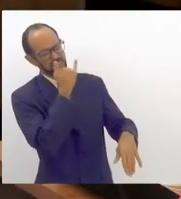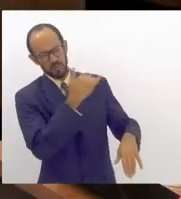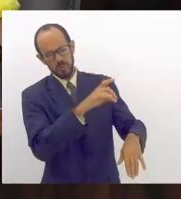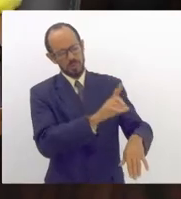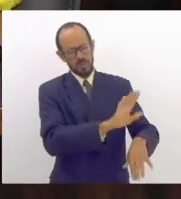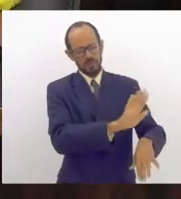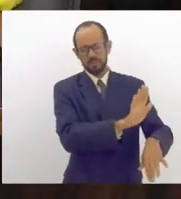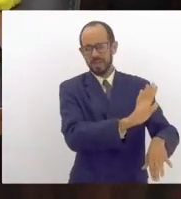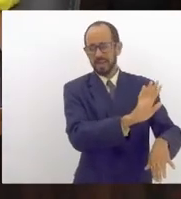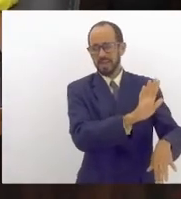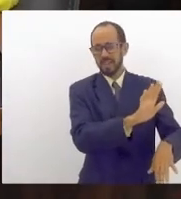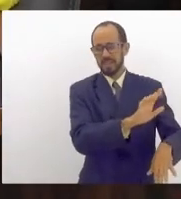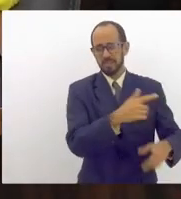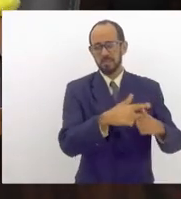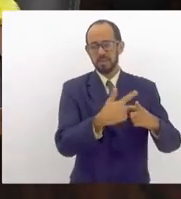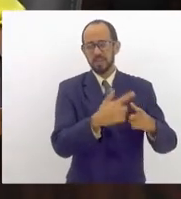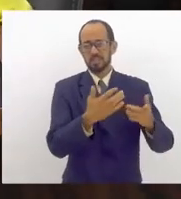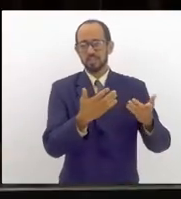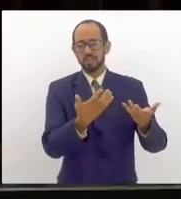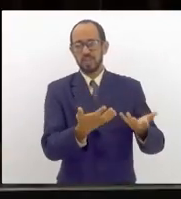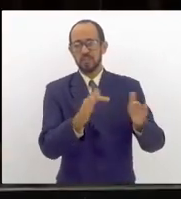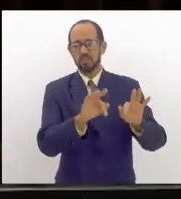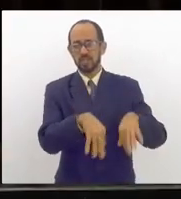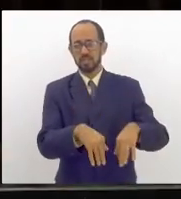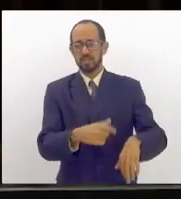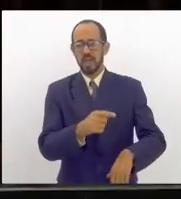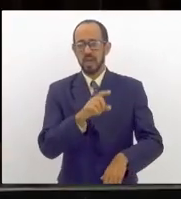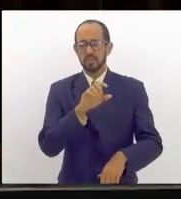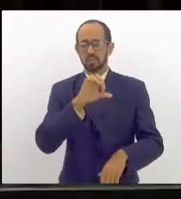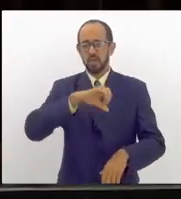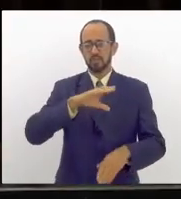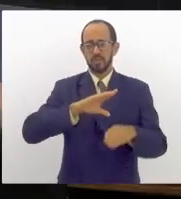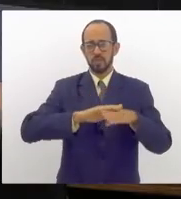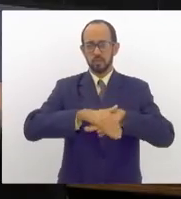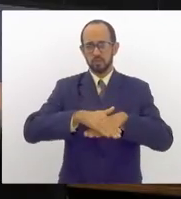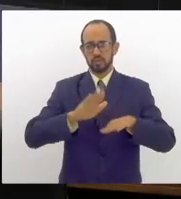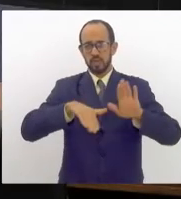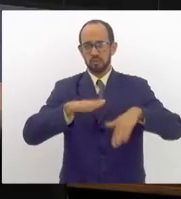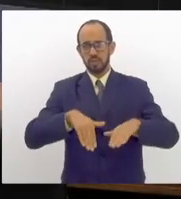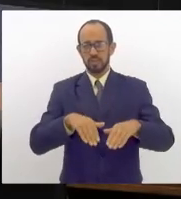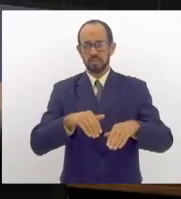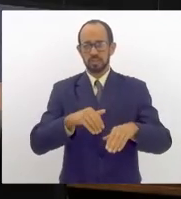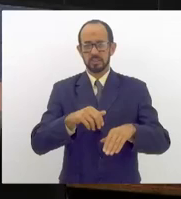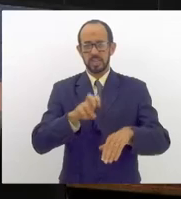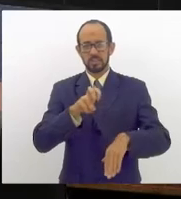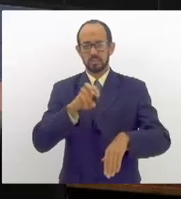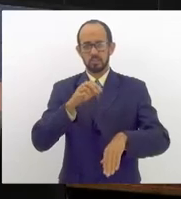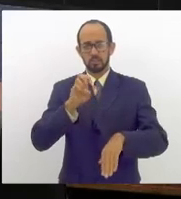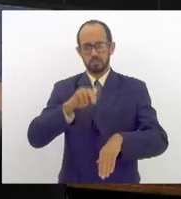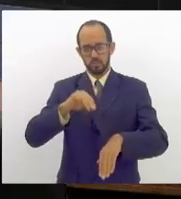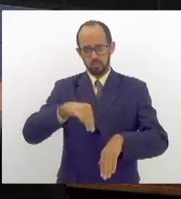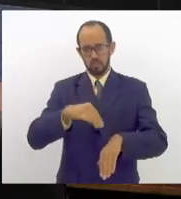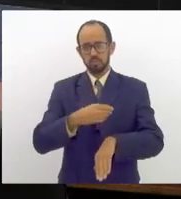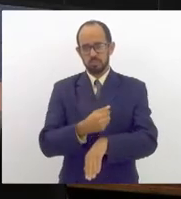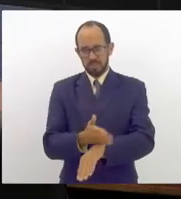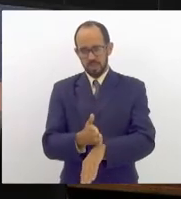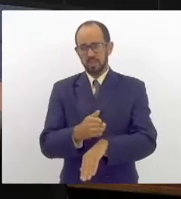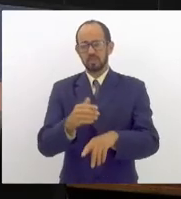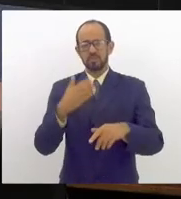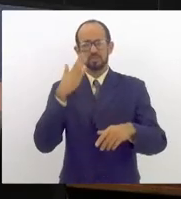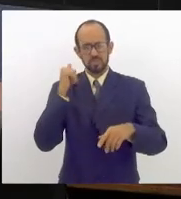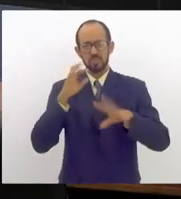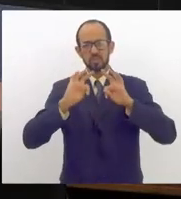porque a gente quer encerrar as nove talvez a gente passe cinco minutinhos porque eu sei que tá todo mundo muito